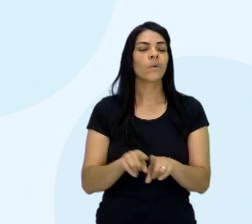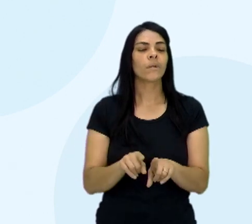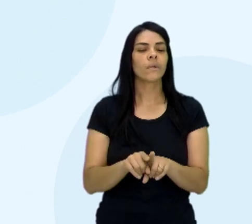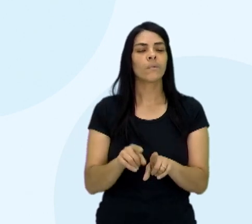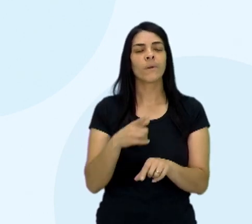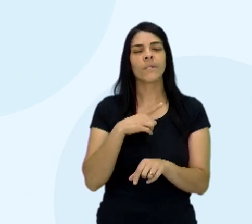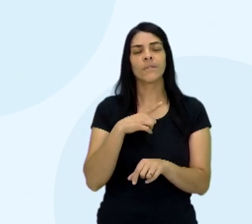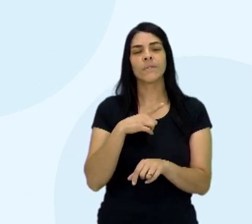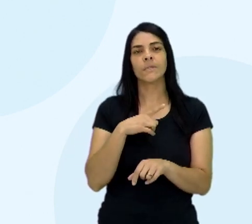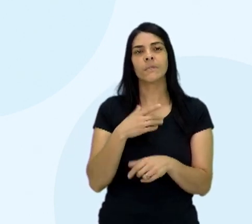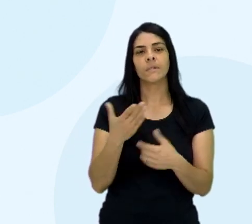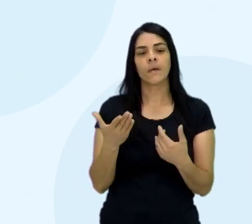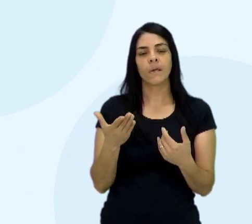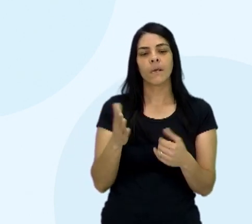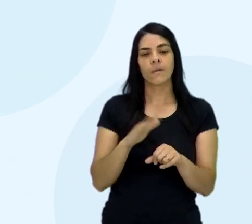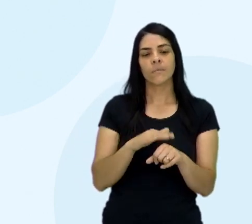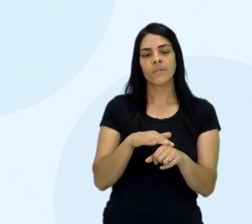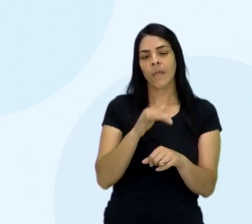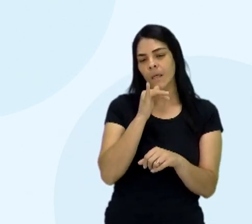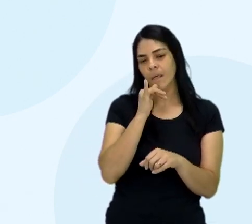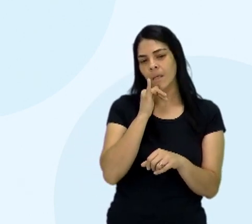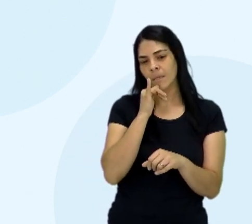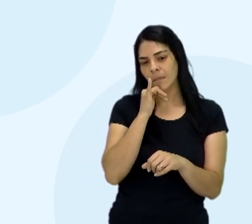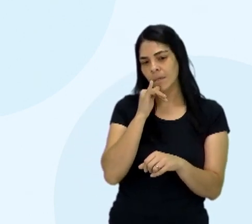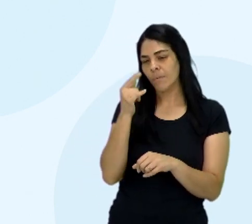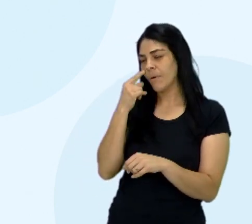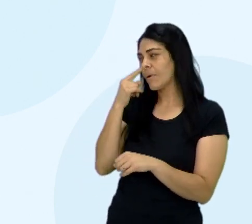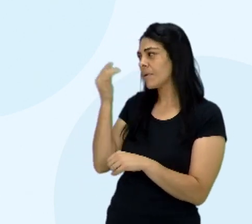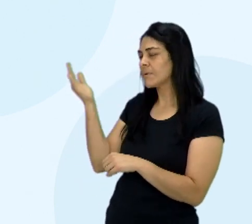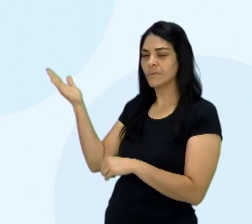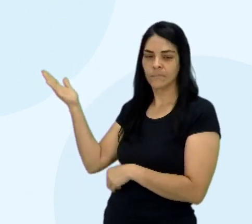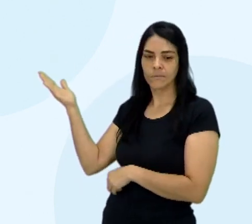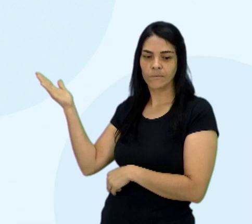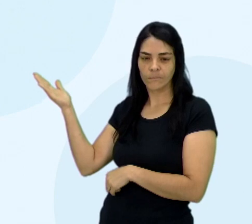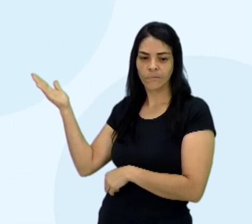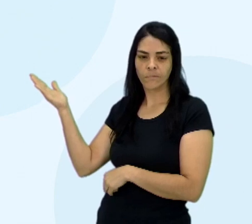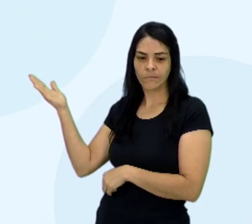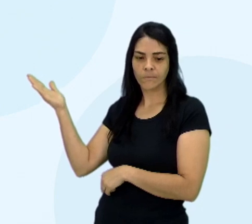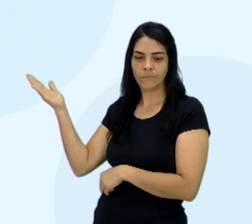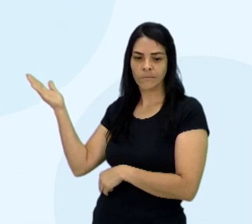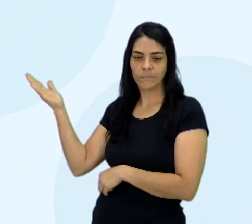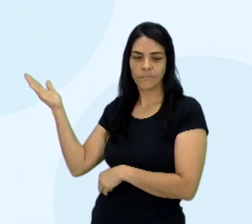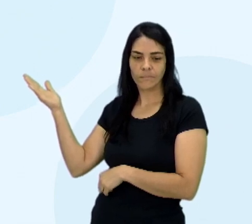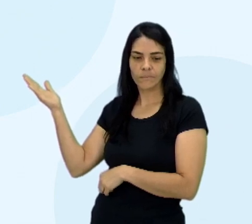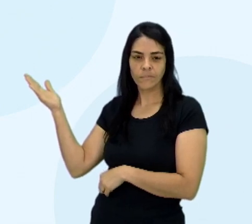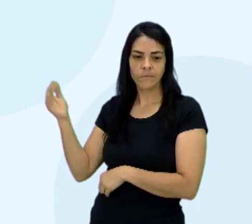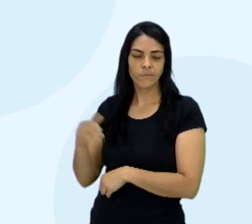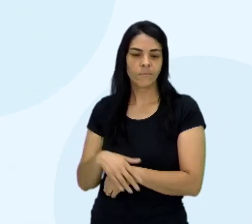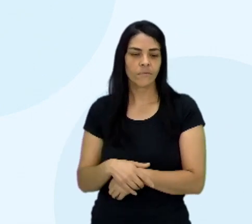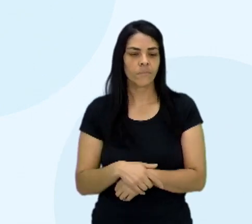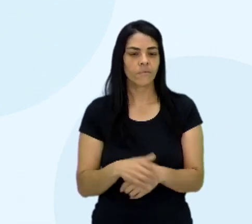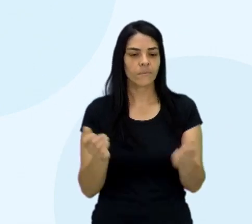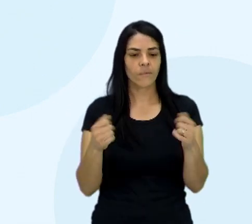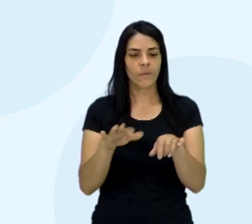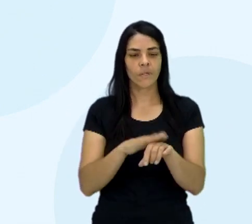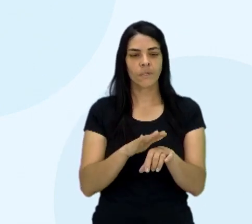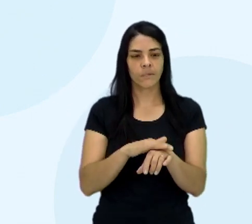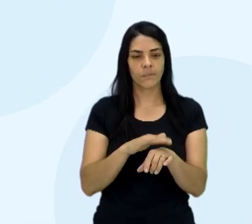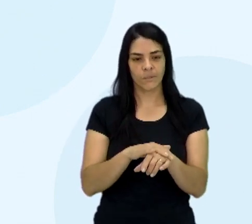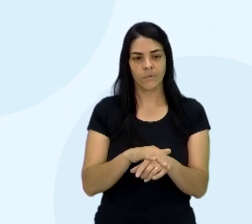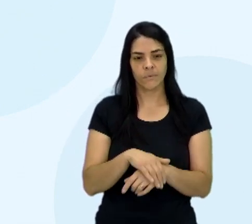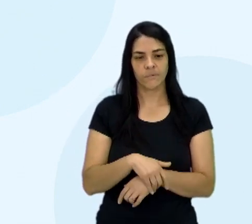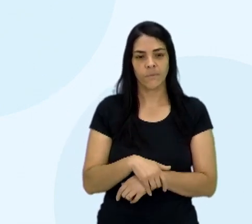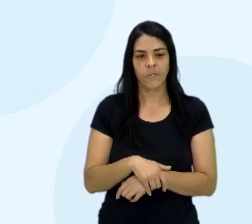por exemplo, este dividido por esse tem que dar igual a este dividido por este. Você poderia pegar, ó, este